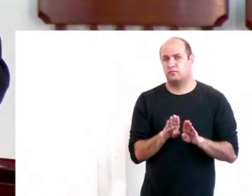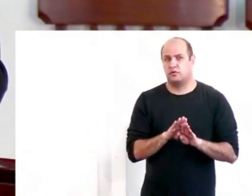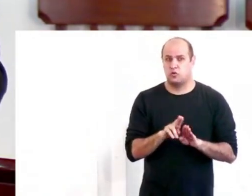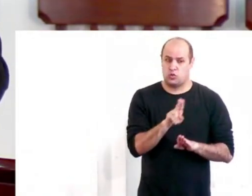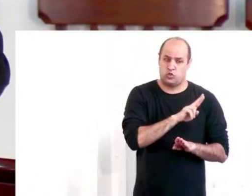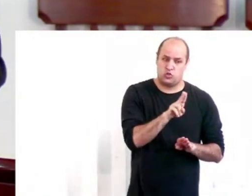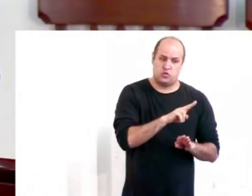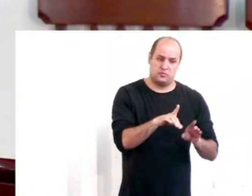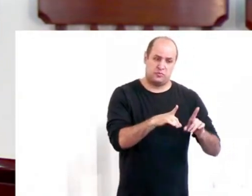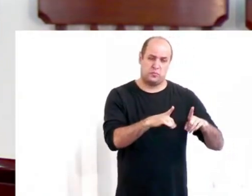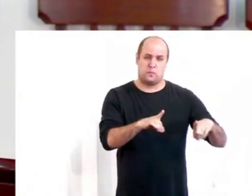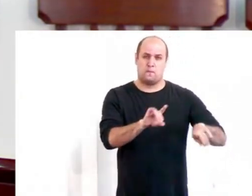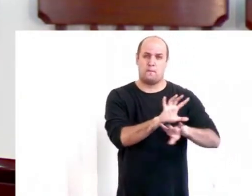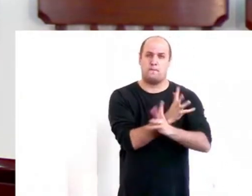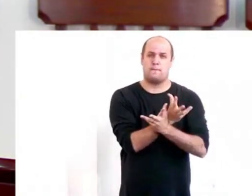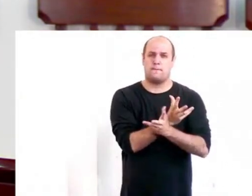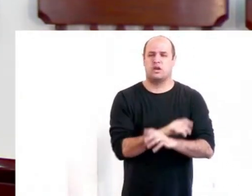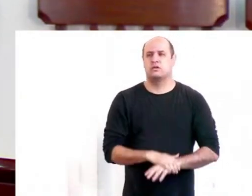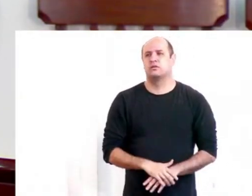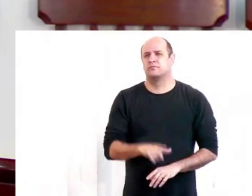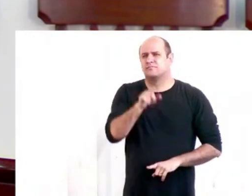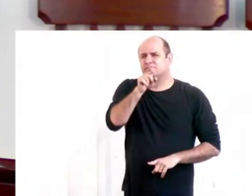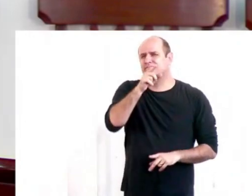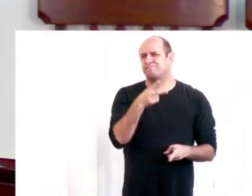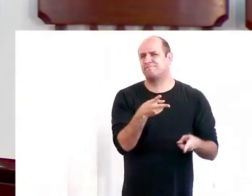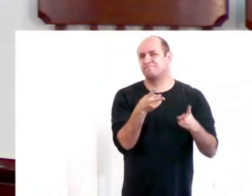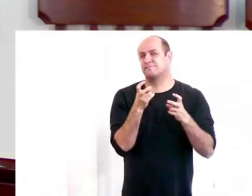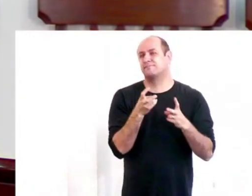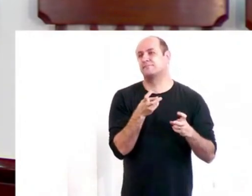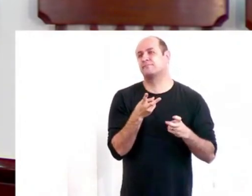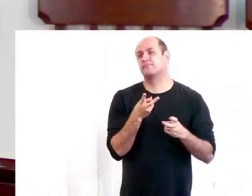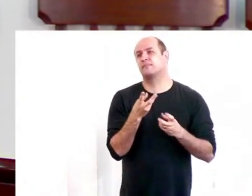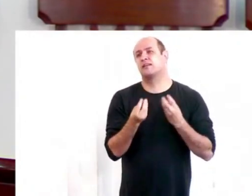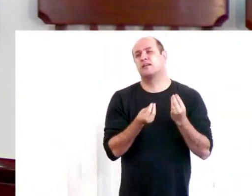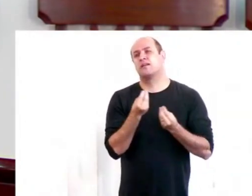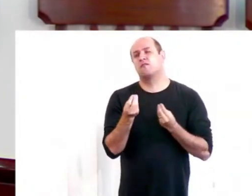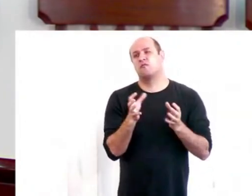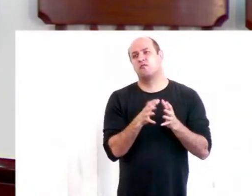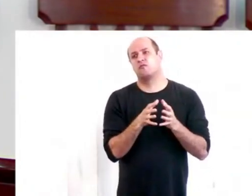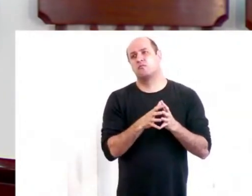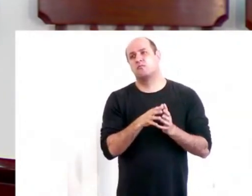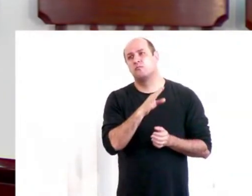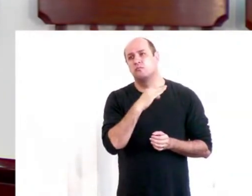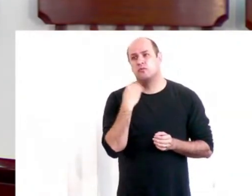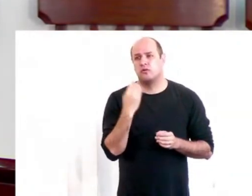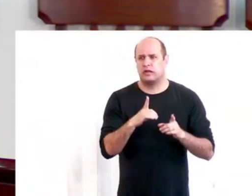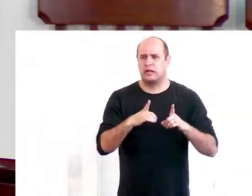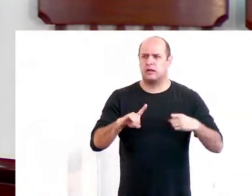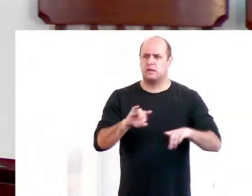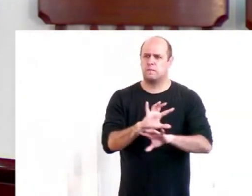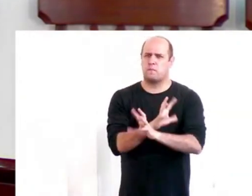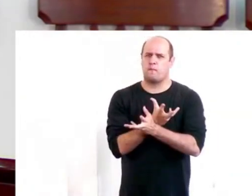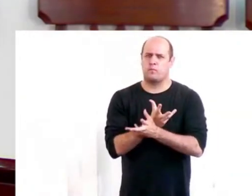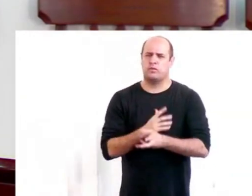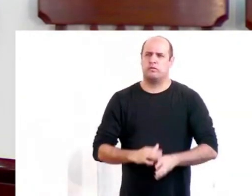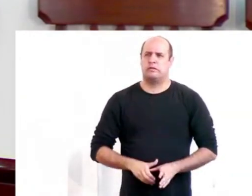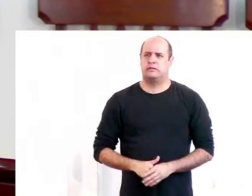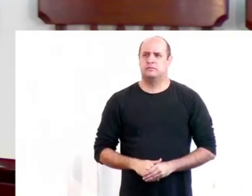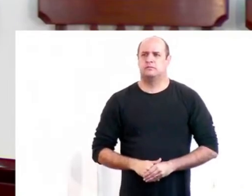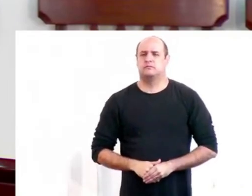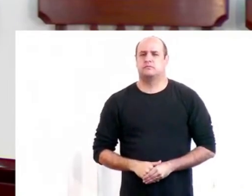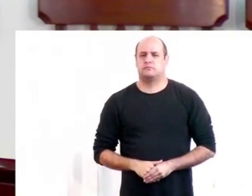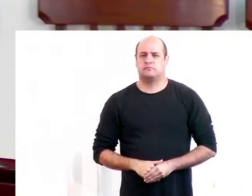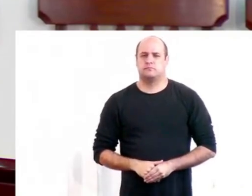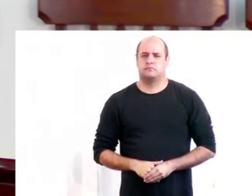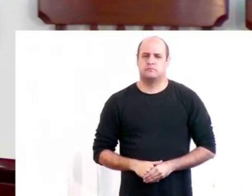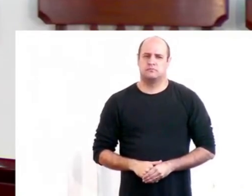irmão, para você sentir um pouco do que foram aqueles irmãos que faleceram no deserto, que estavam pregando. Esse